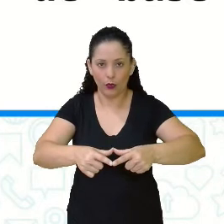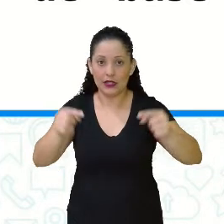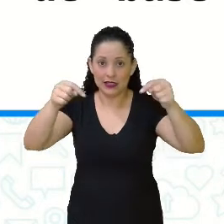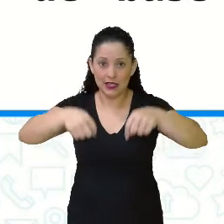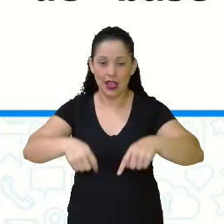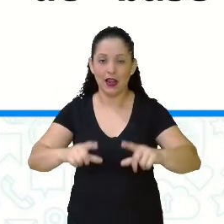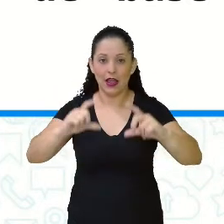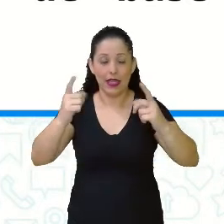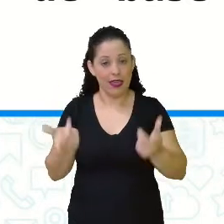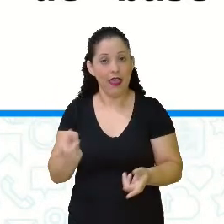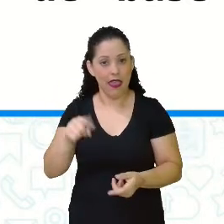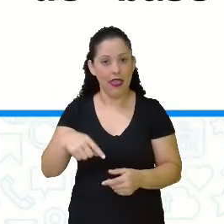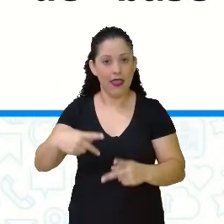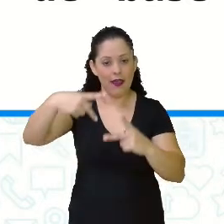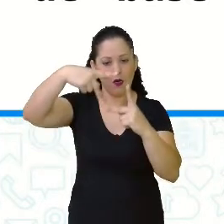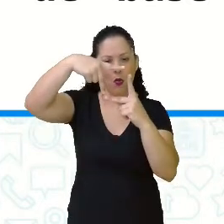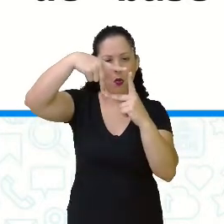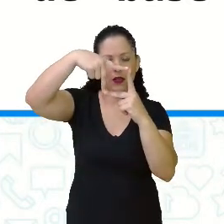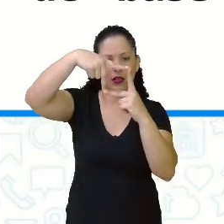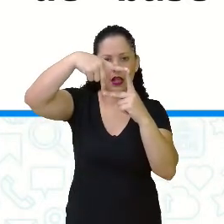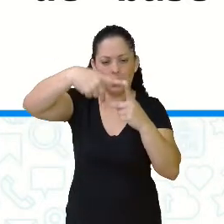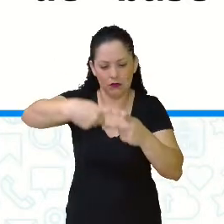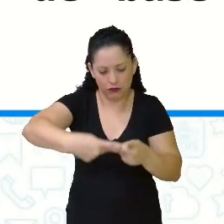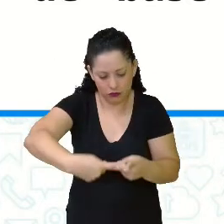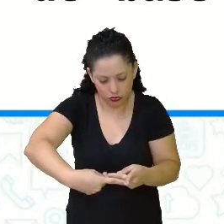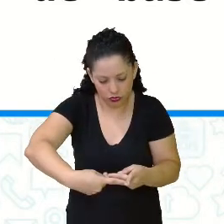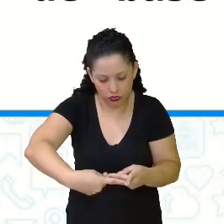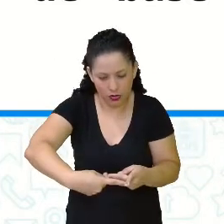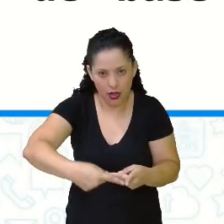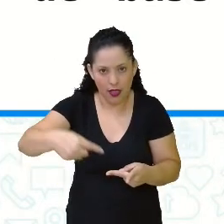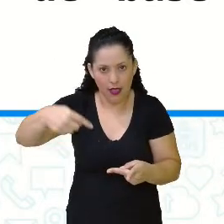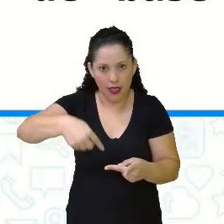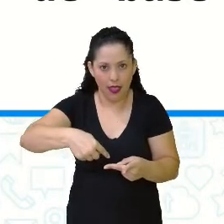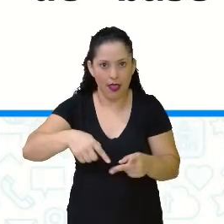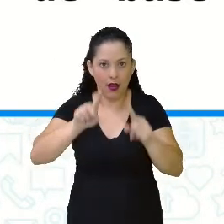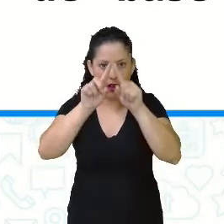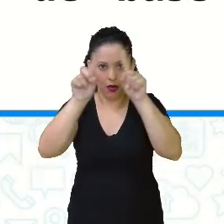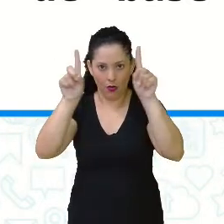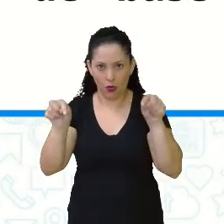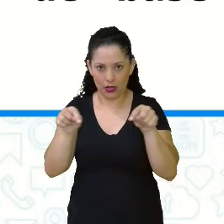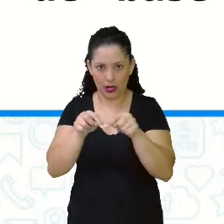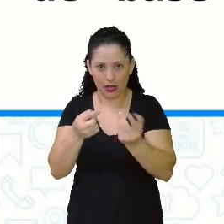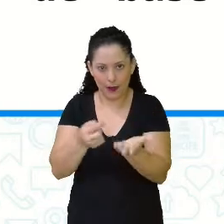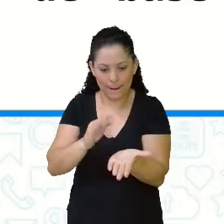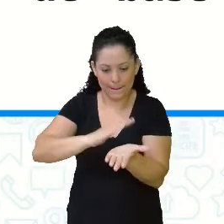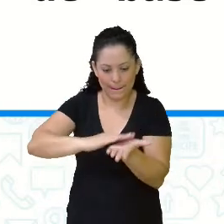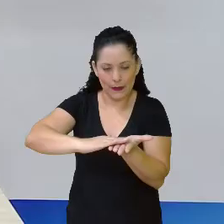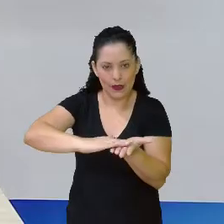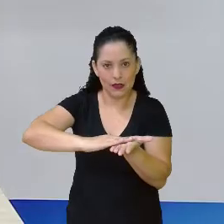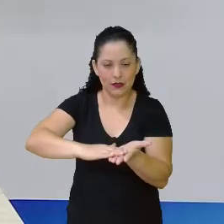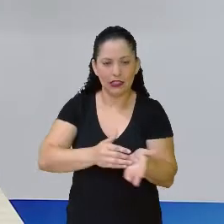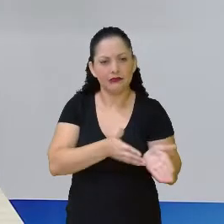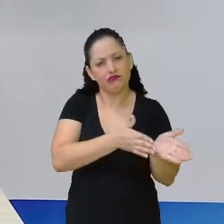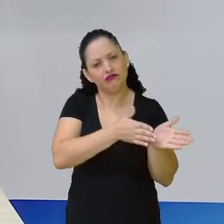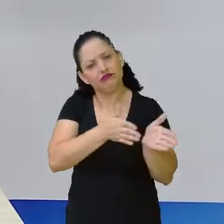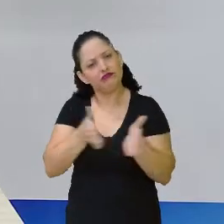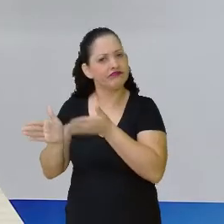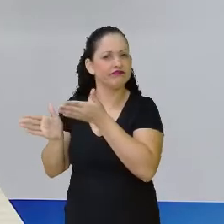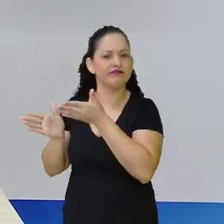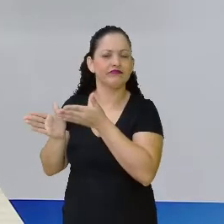pirâmide tem base quadrada, então ela é chamada de pirâmide de base quadrada. E assim por